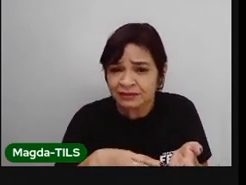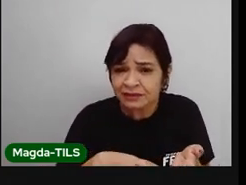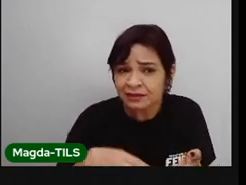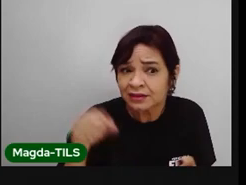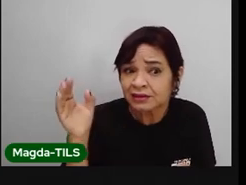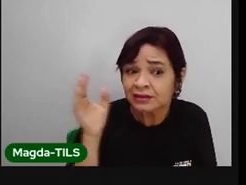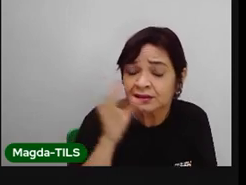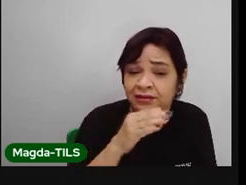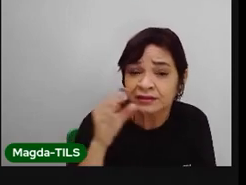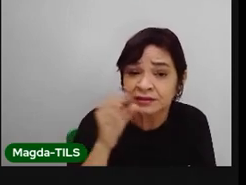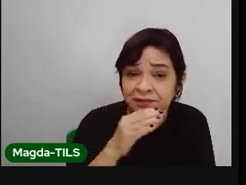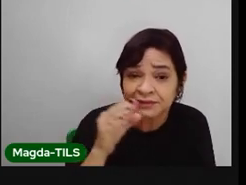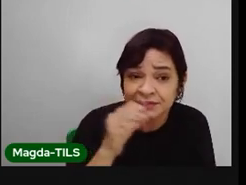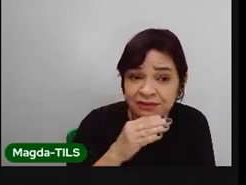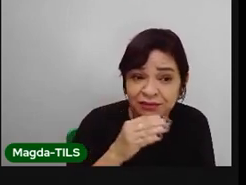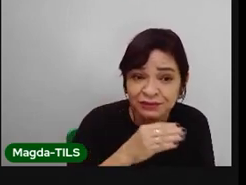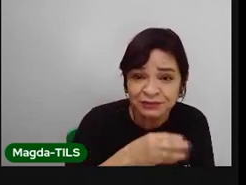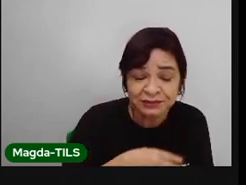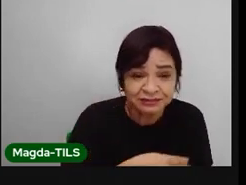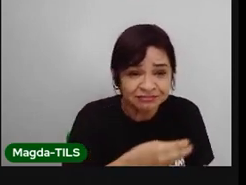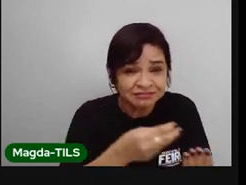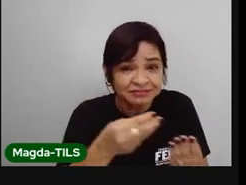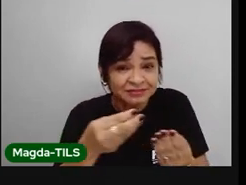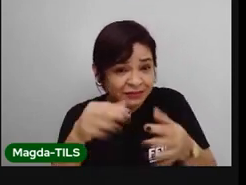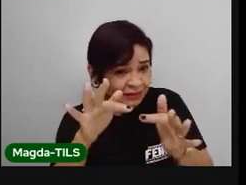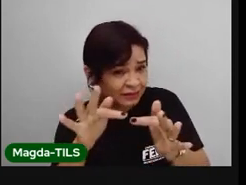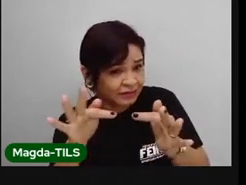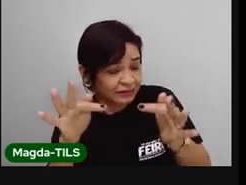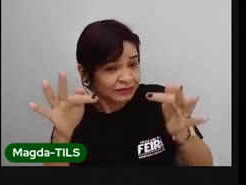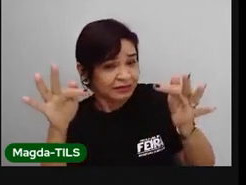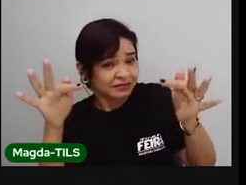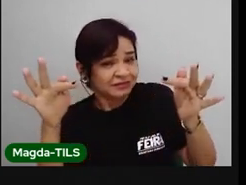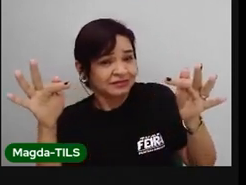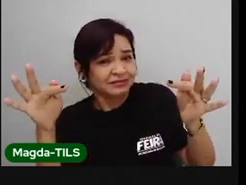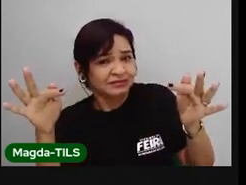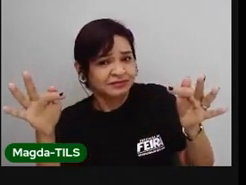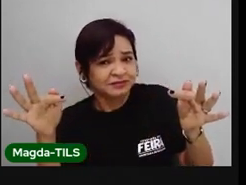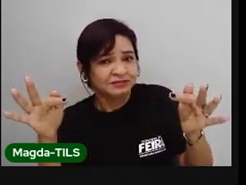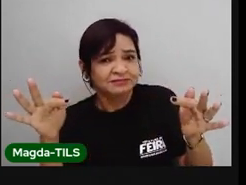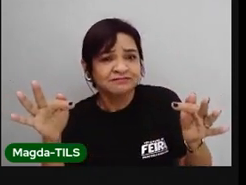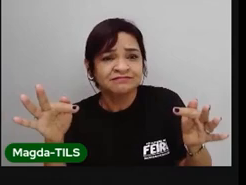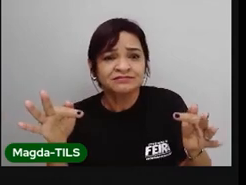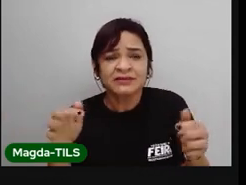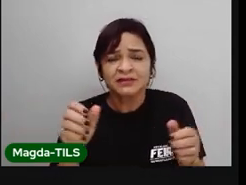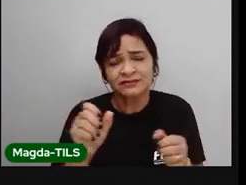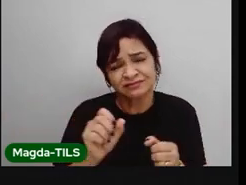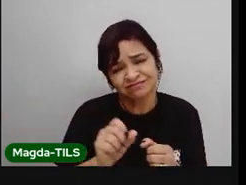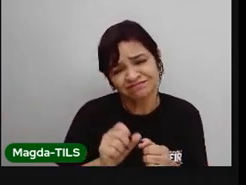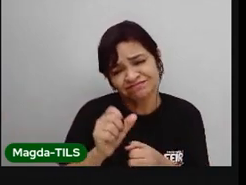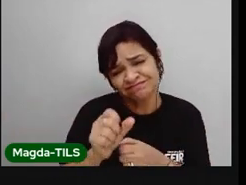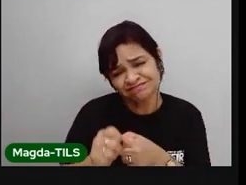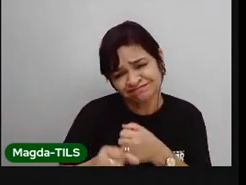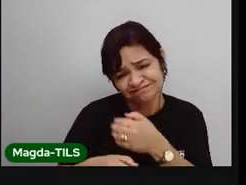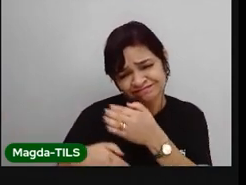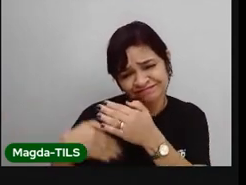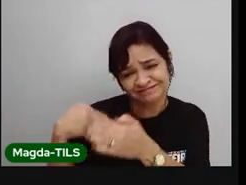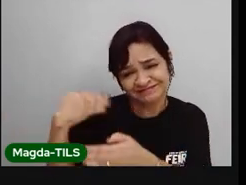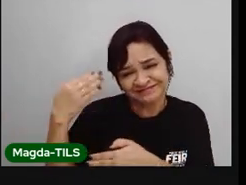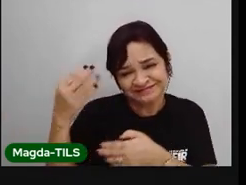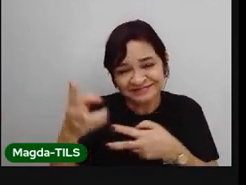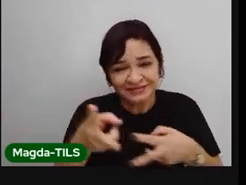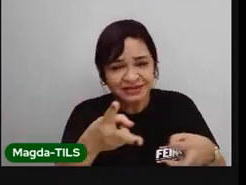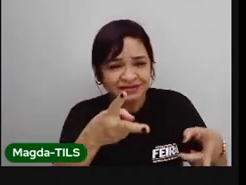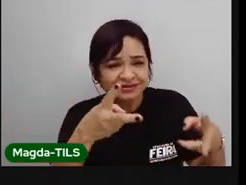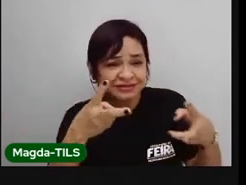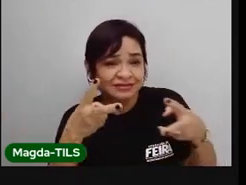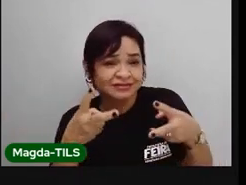no correio com a frase dizendo assim: faz tempo que eu não te vejo,